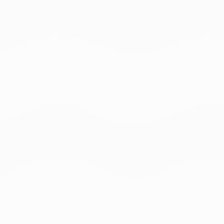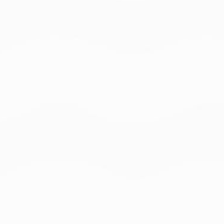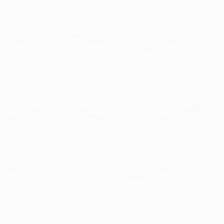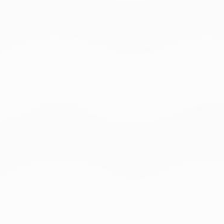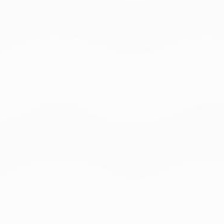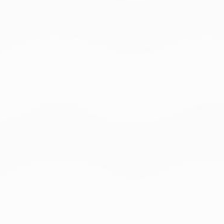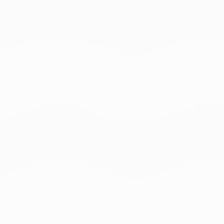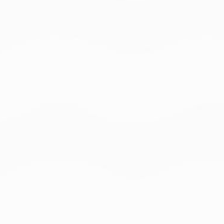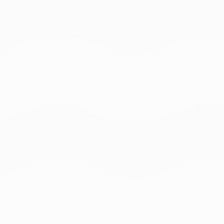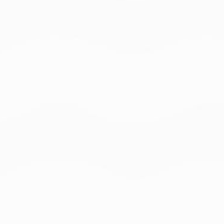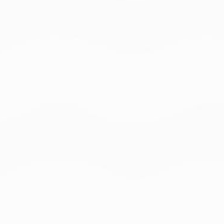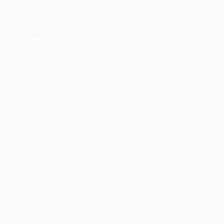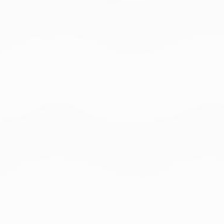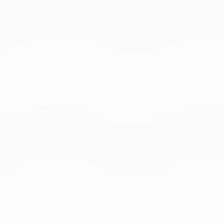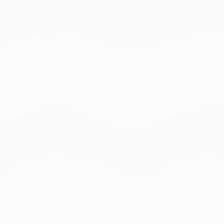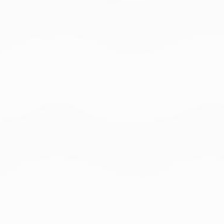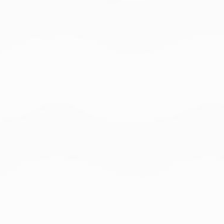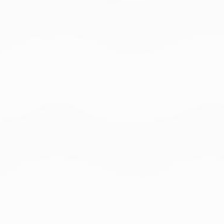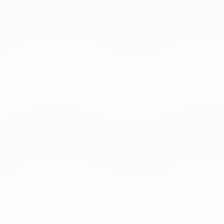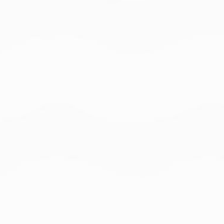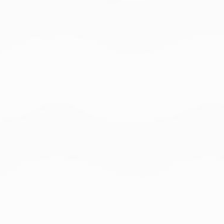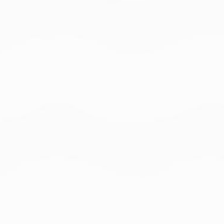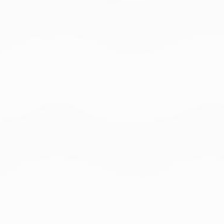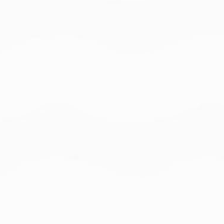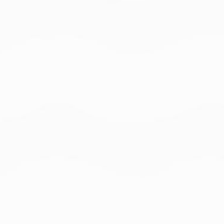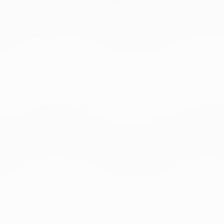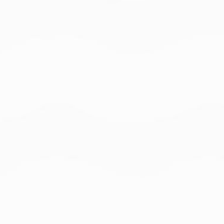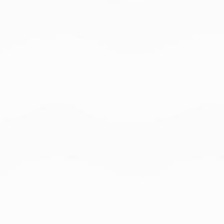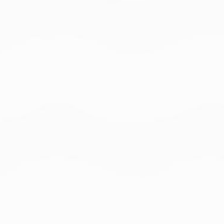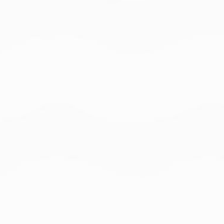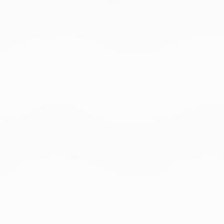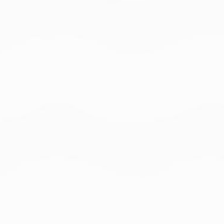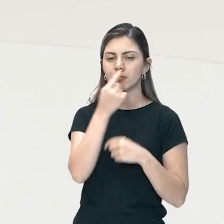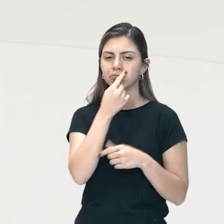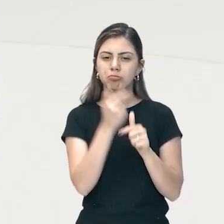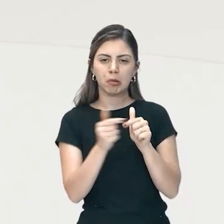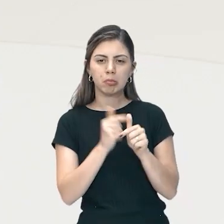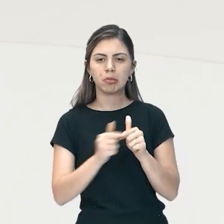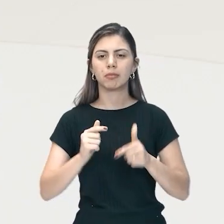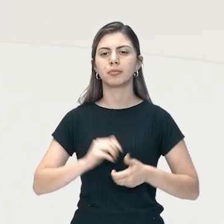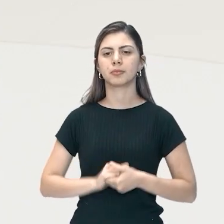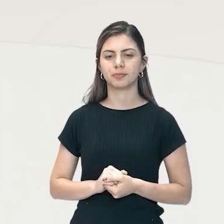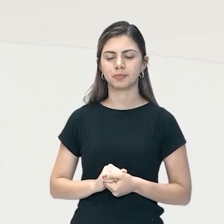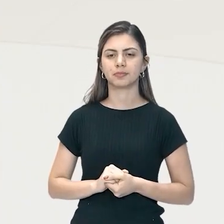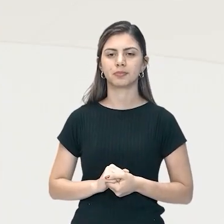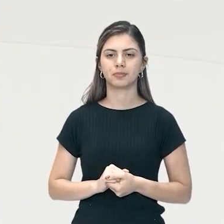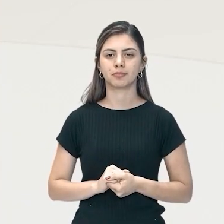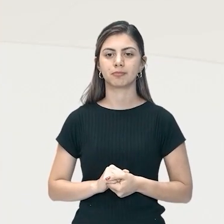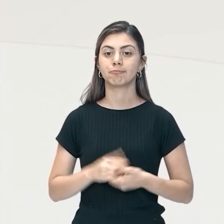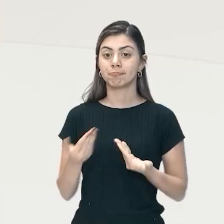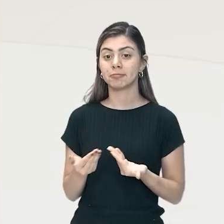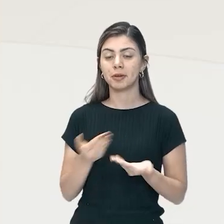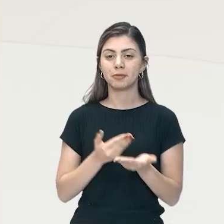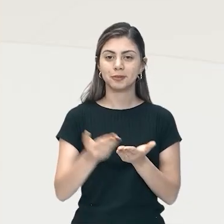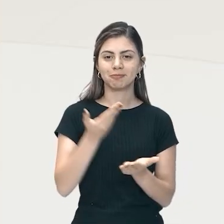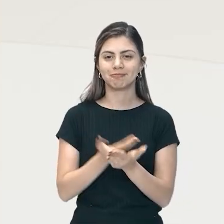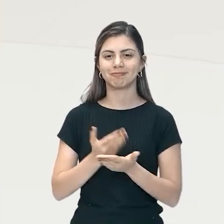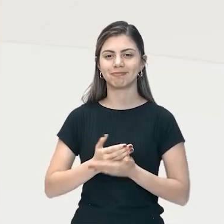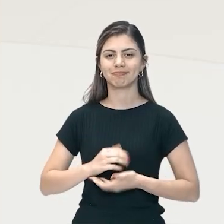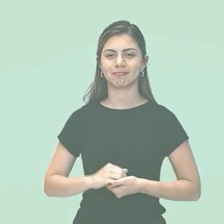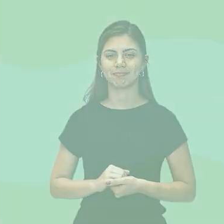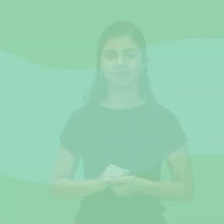DNA e RNA. Detalhamento: problemas de visão humana. Então, vamos à nossa